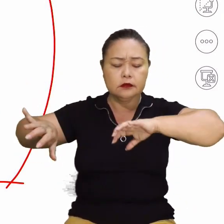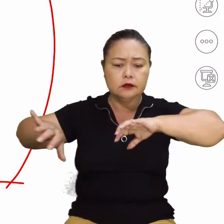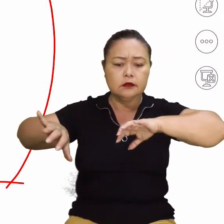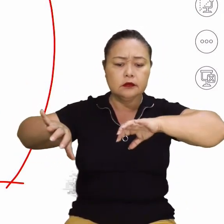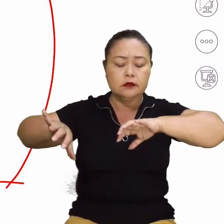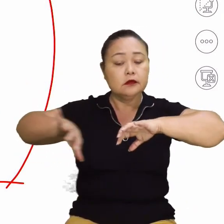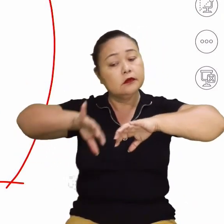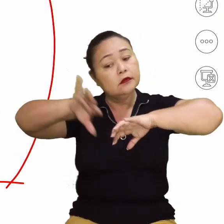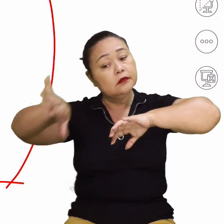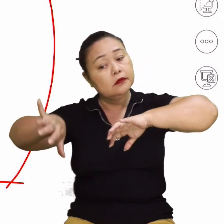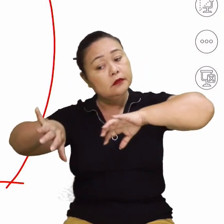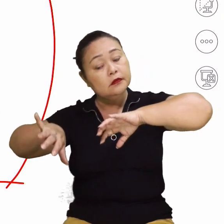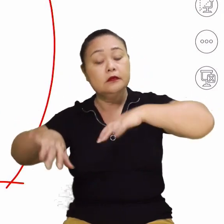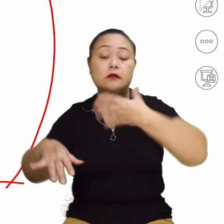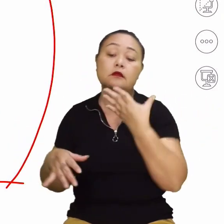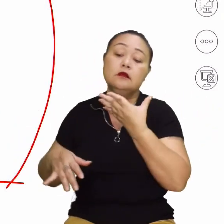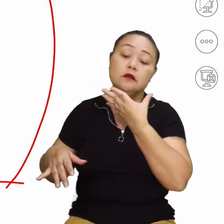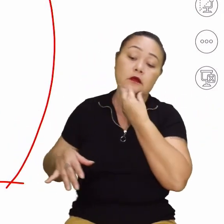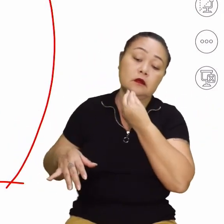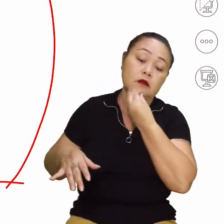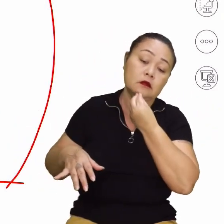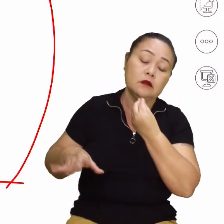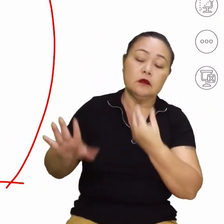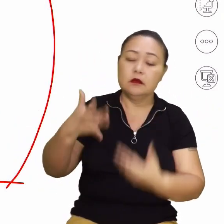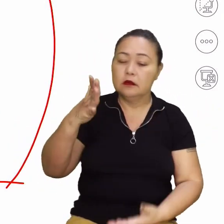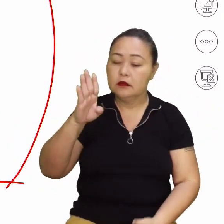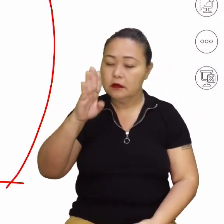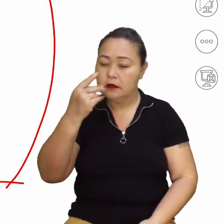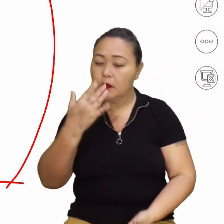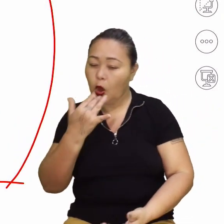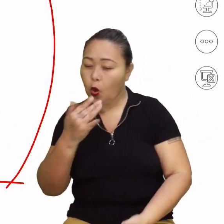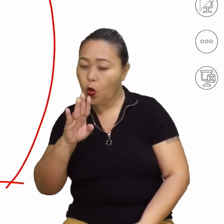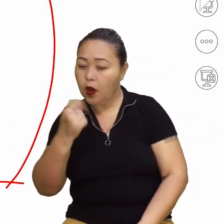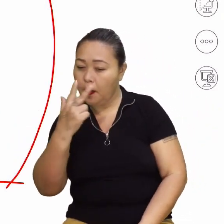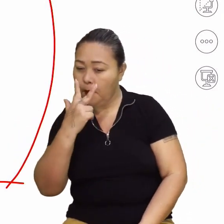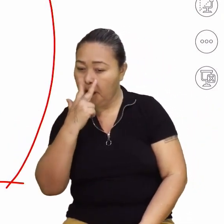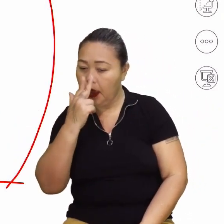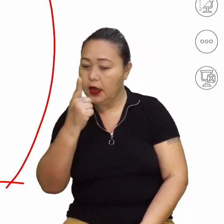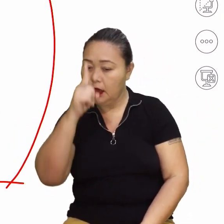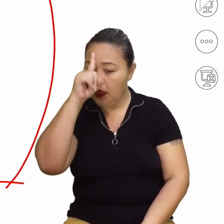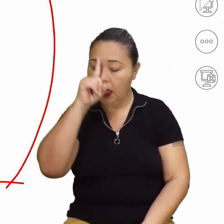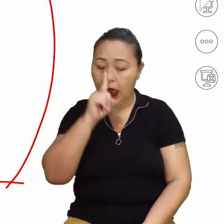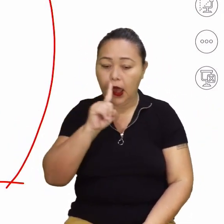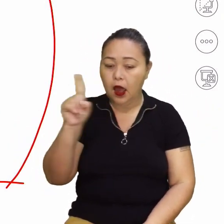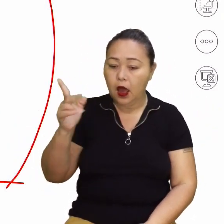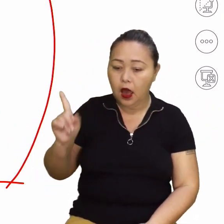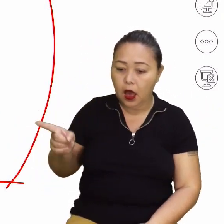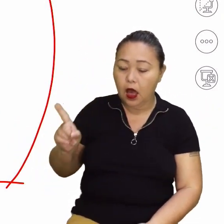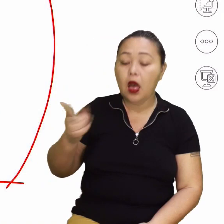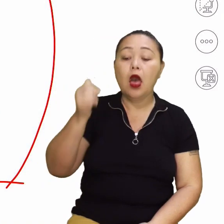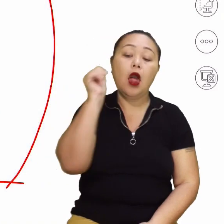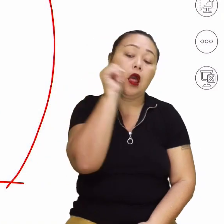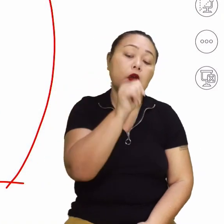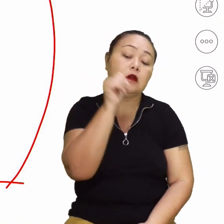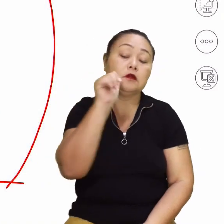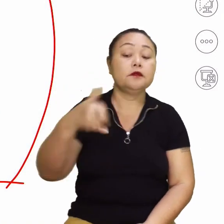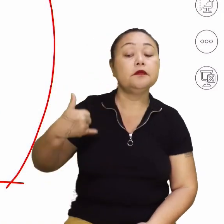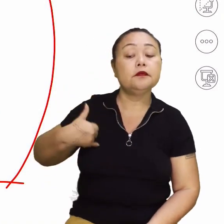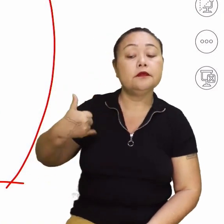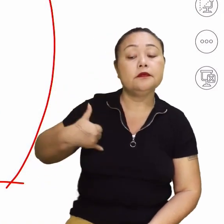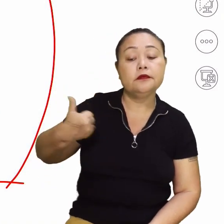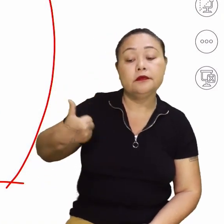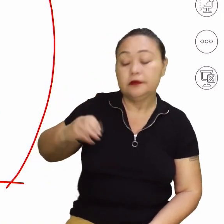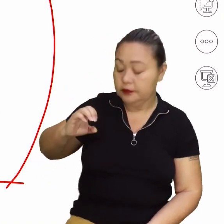de um lado homens azul e eu acho que bege vai aparecer aí amarelo para vocês mulheres e a idade